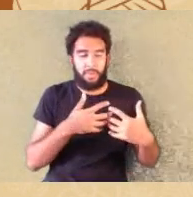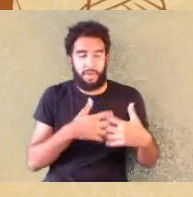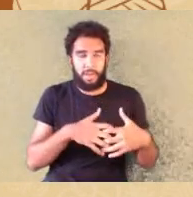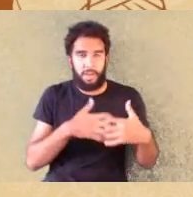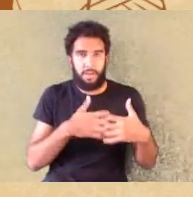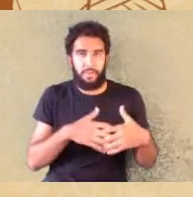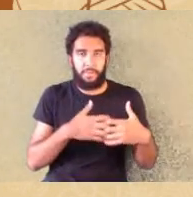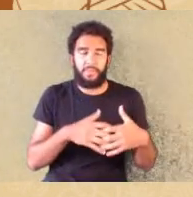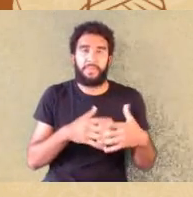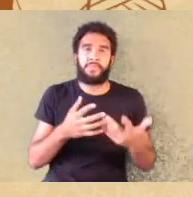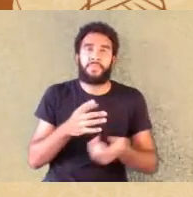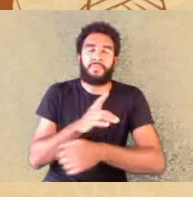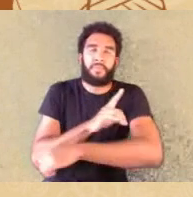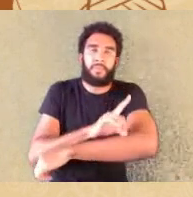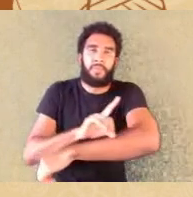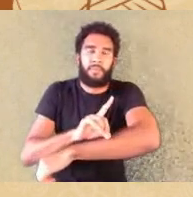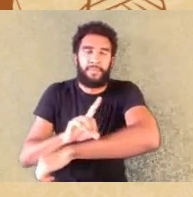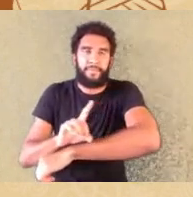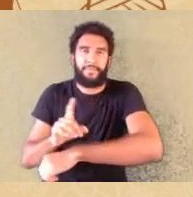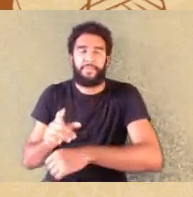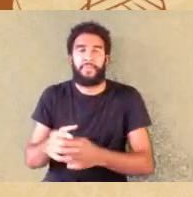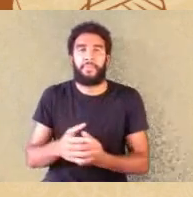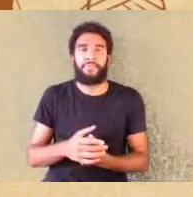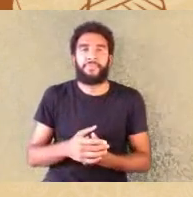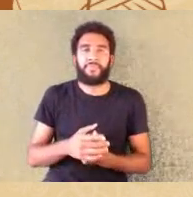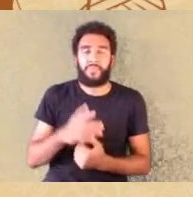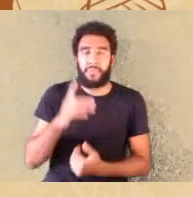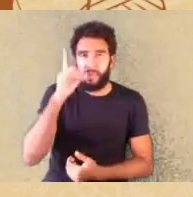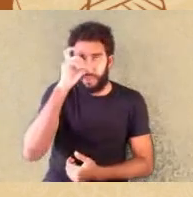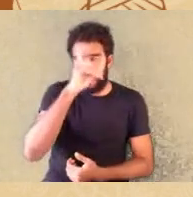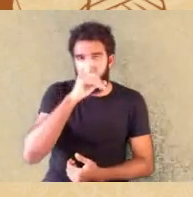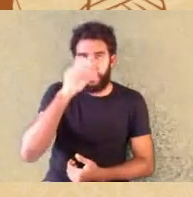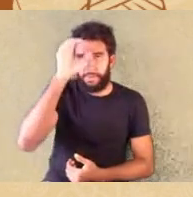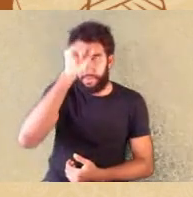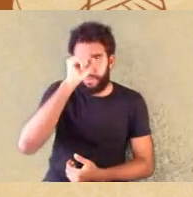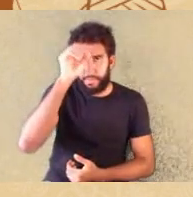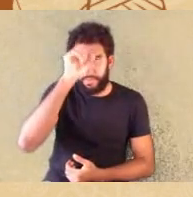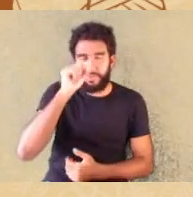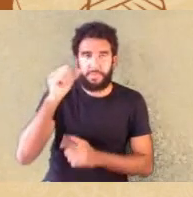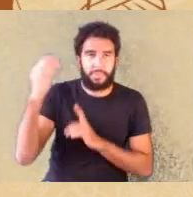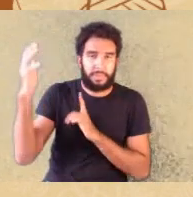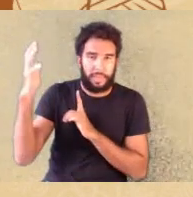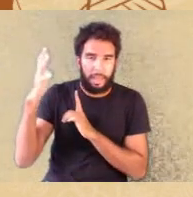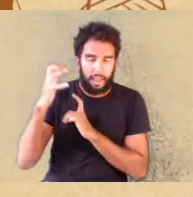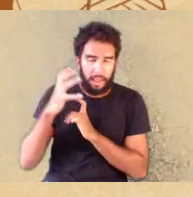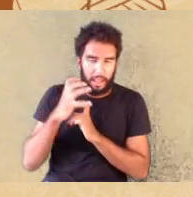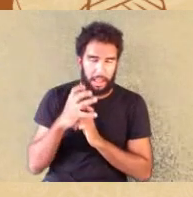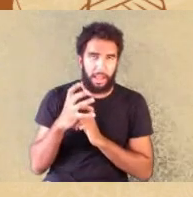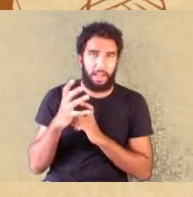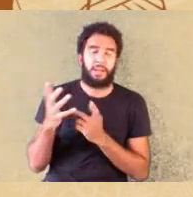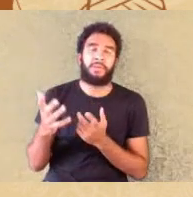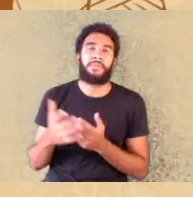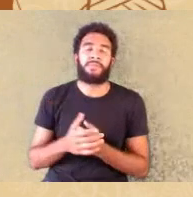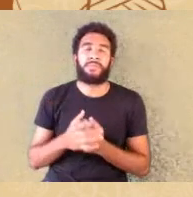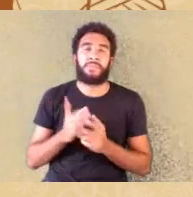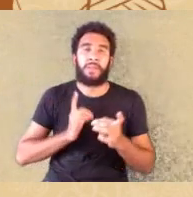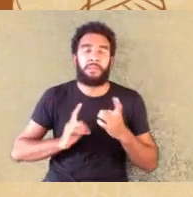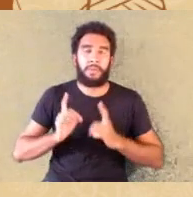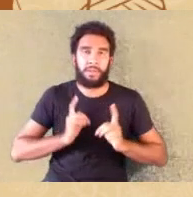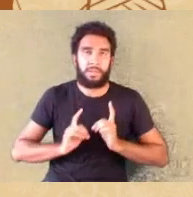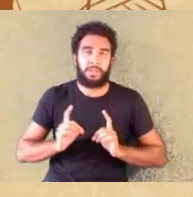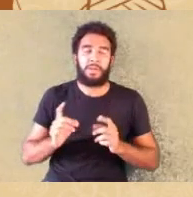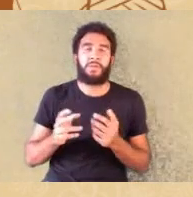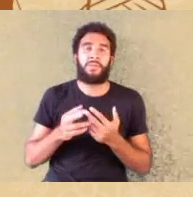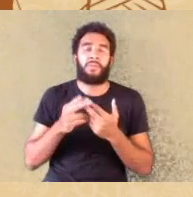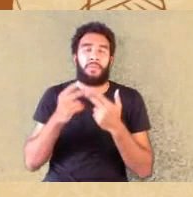sistema respiratório, dificuldades na aprendizagem, transtornos psicológicos, depressão, uso abusivo de drogas. Aí eu fiz um resumão de